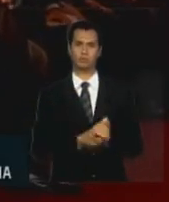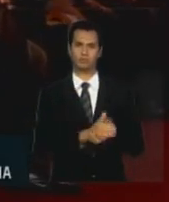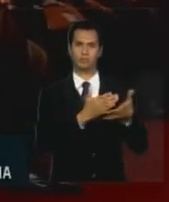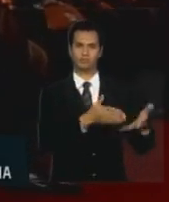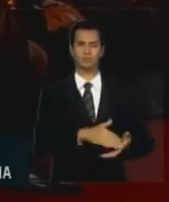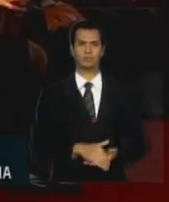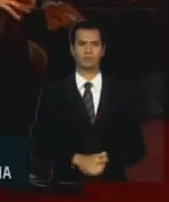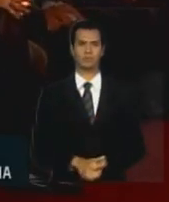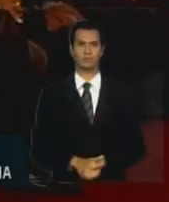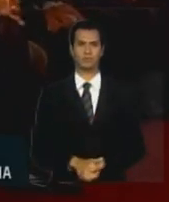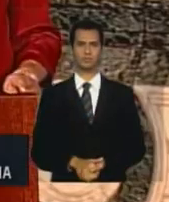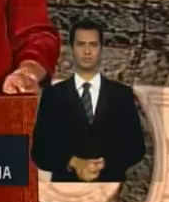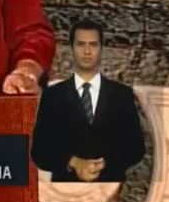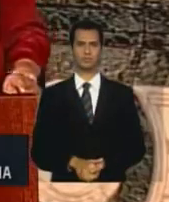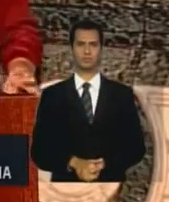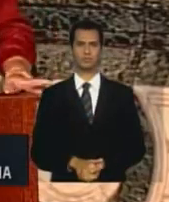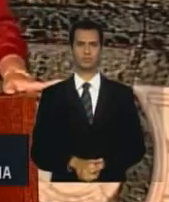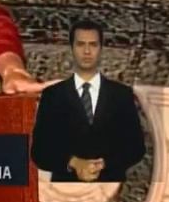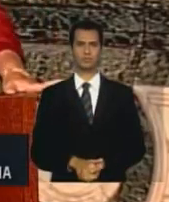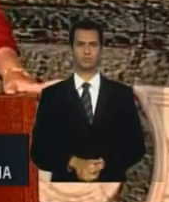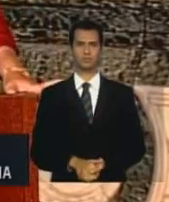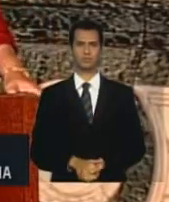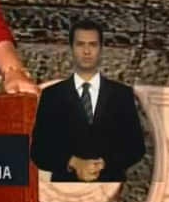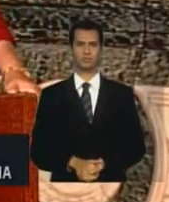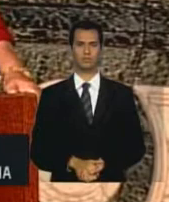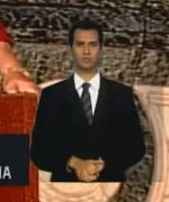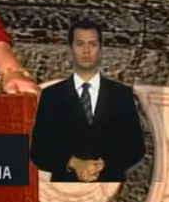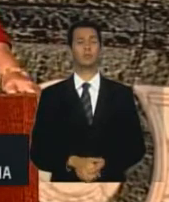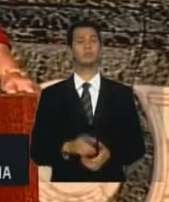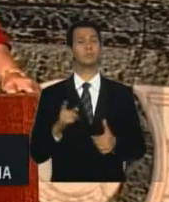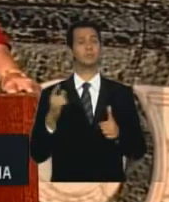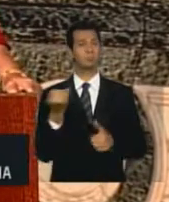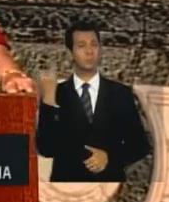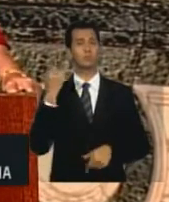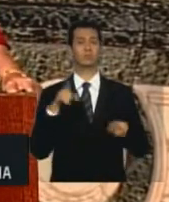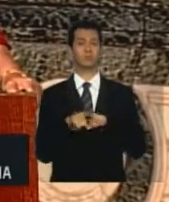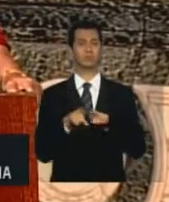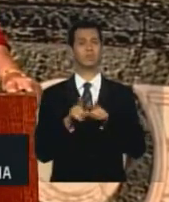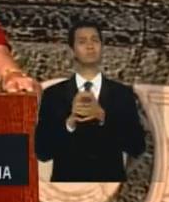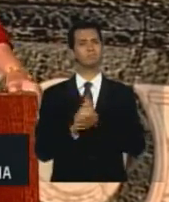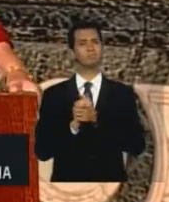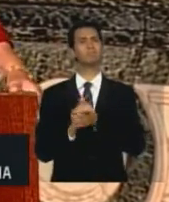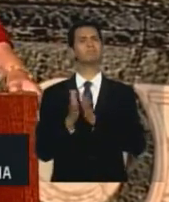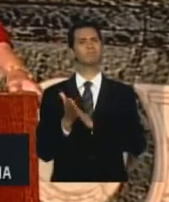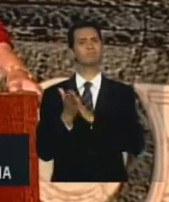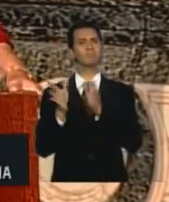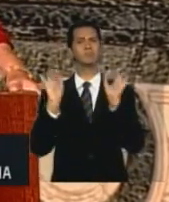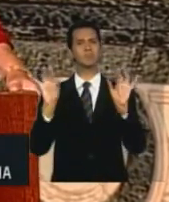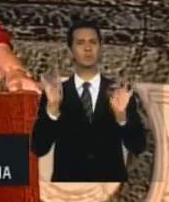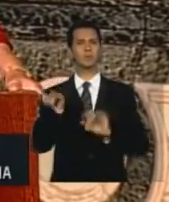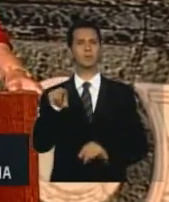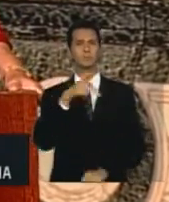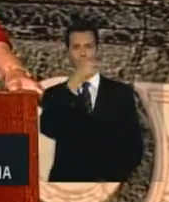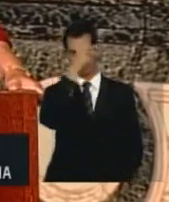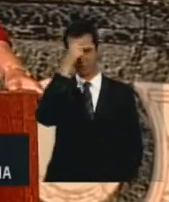aqui dirigir um cumprimento todo especial ao prefeito de Porto